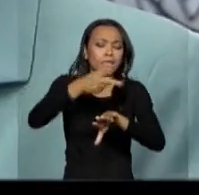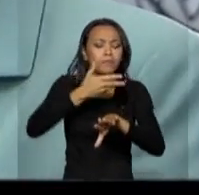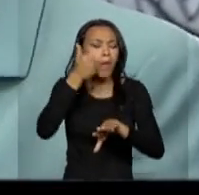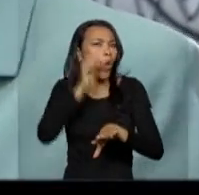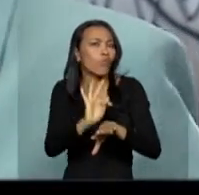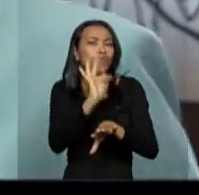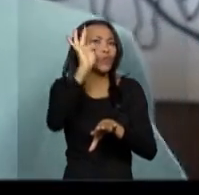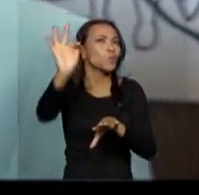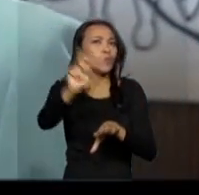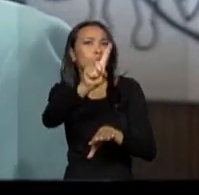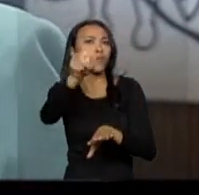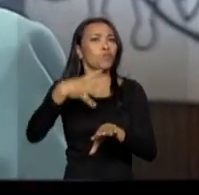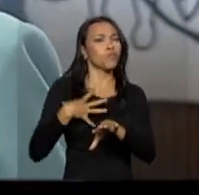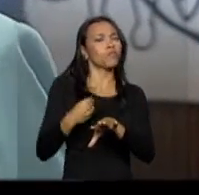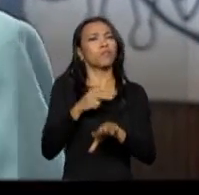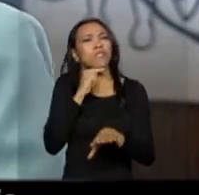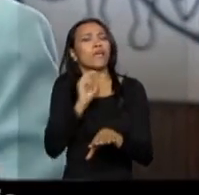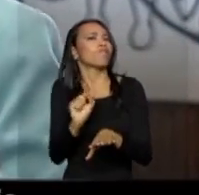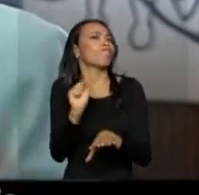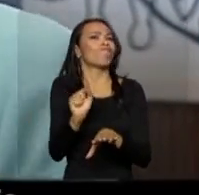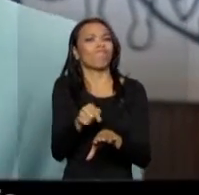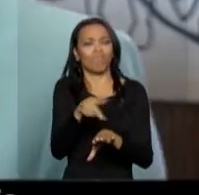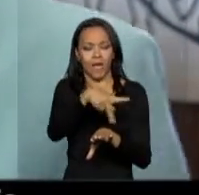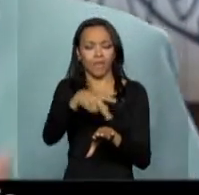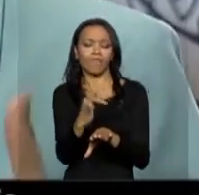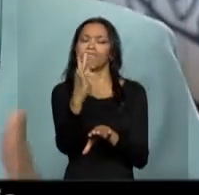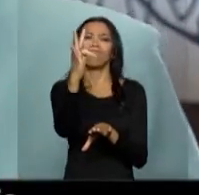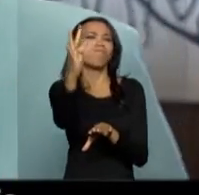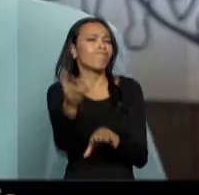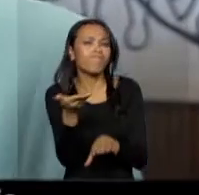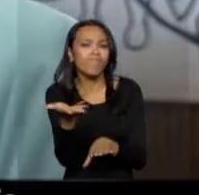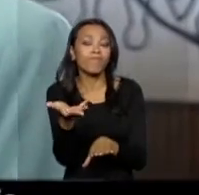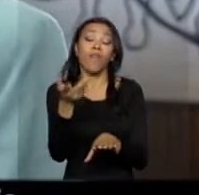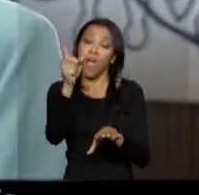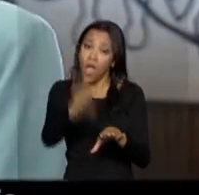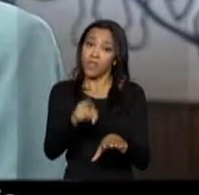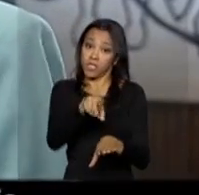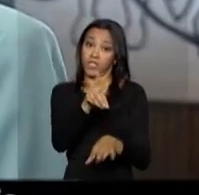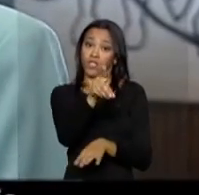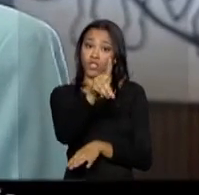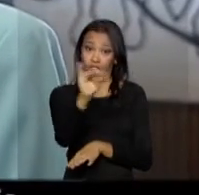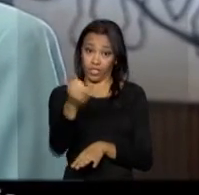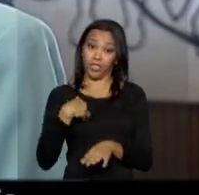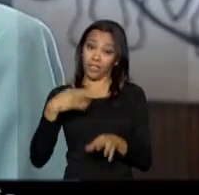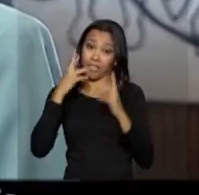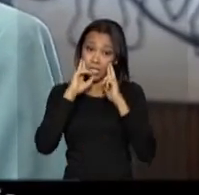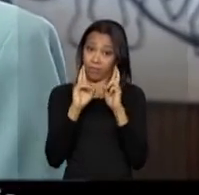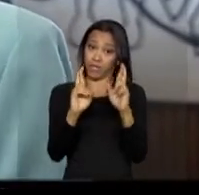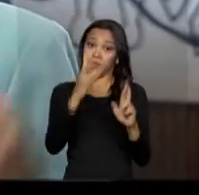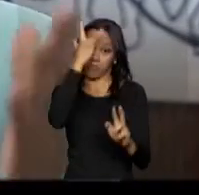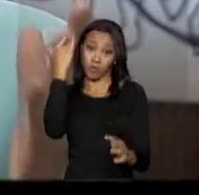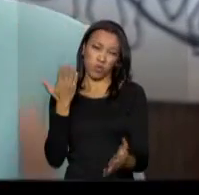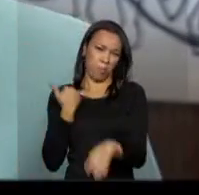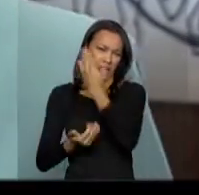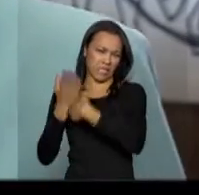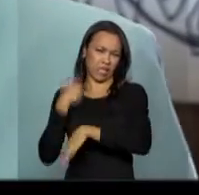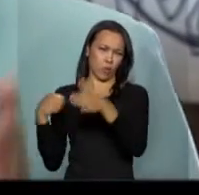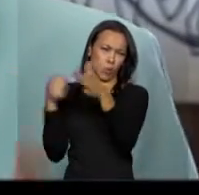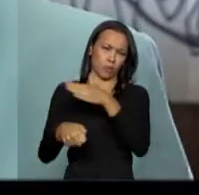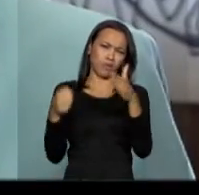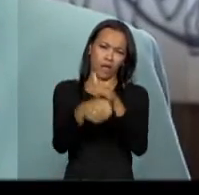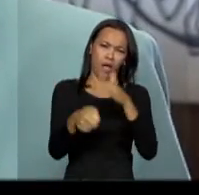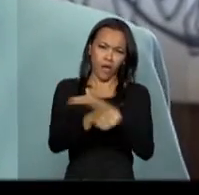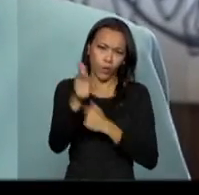nós e para nossos filhos e netos. É neste dia que honramos os heróis da independência, que